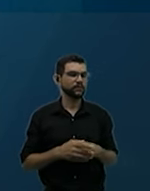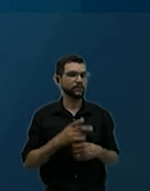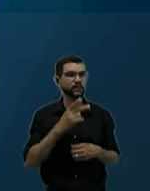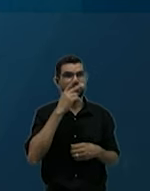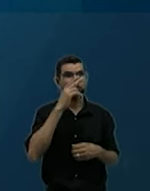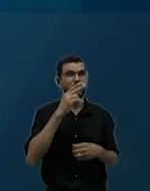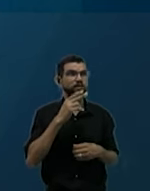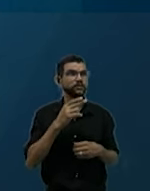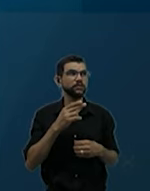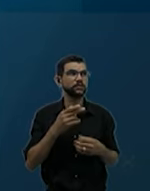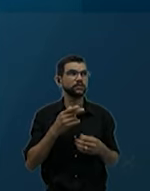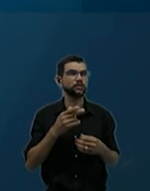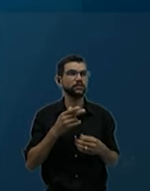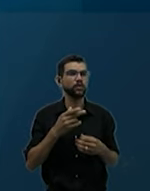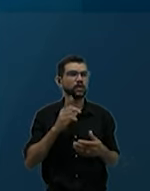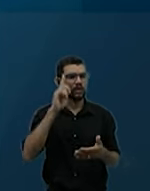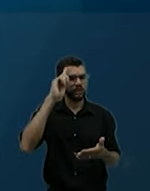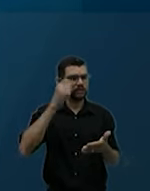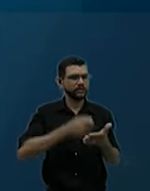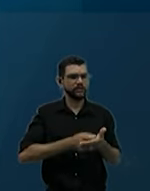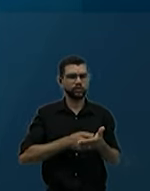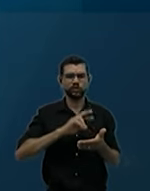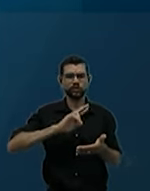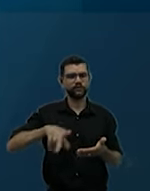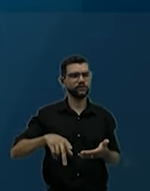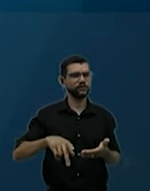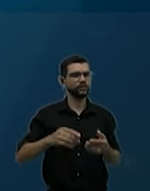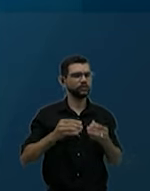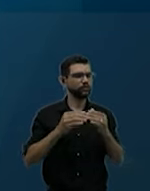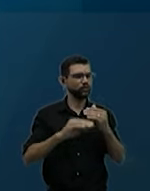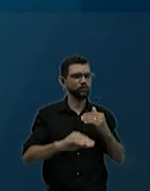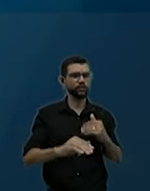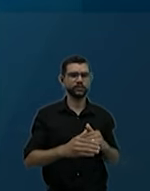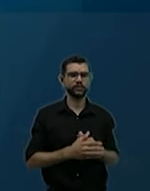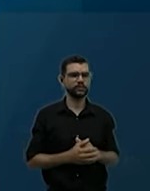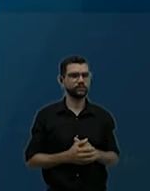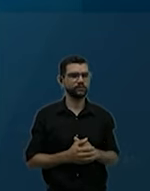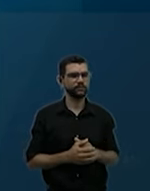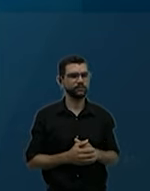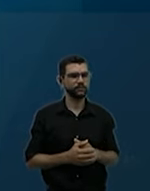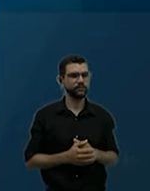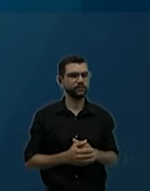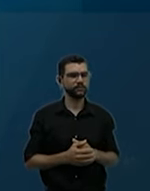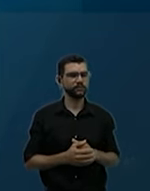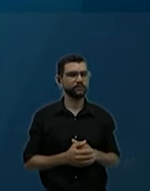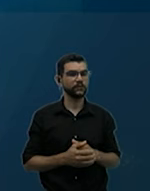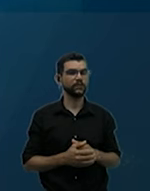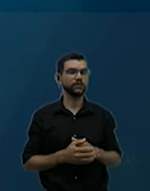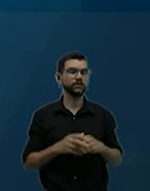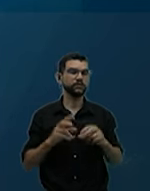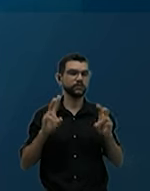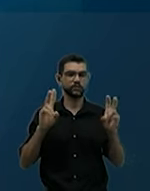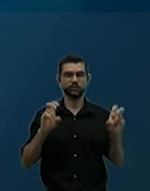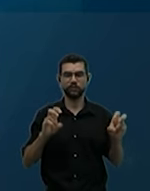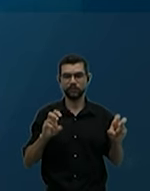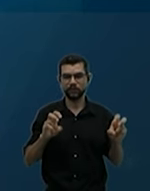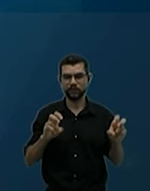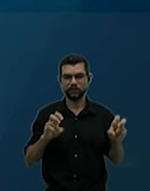contrário. Chama atenção, inclusive, que esse tema envolve